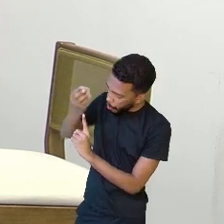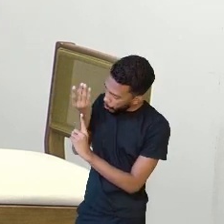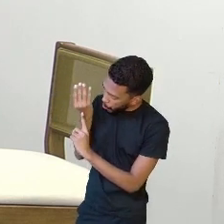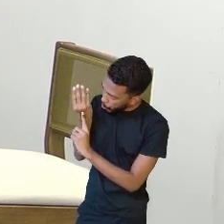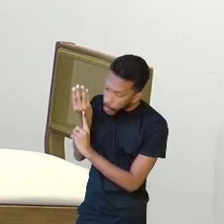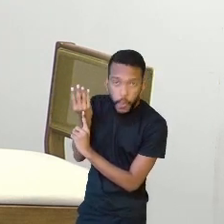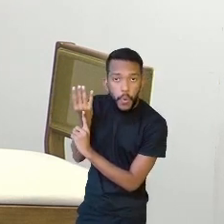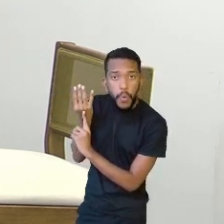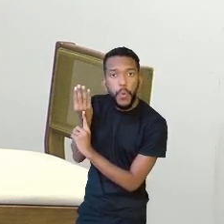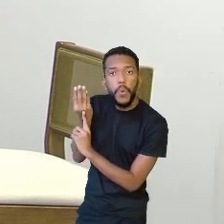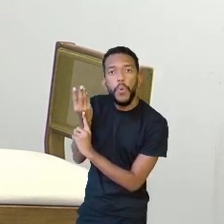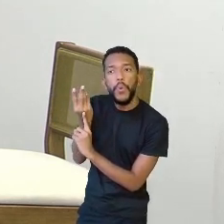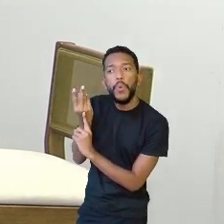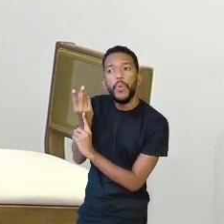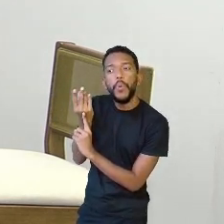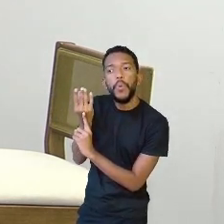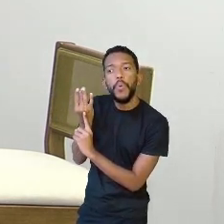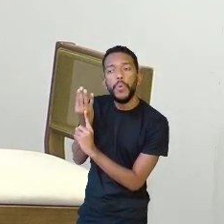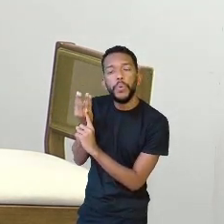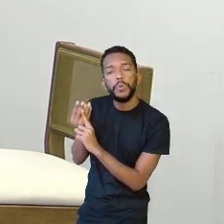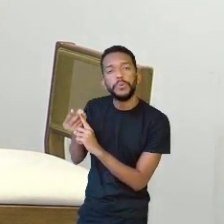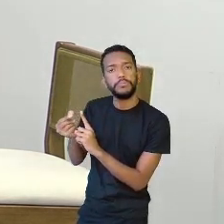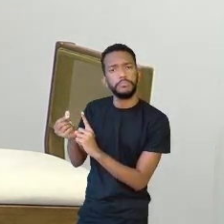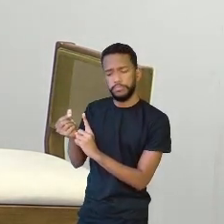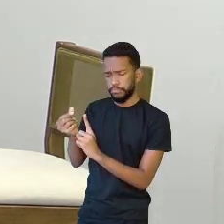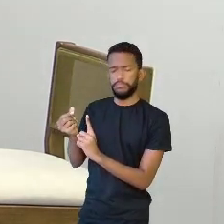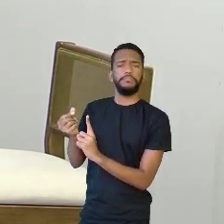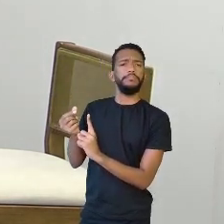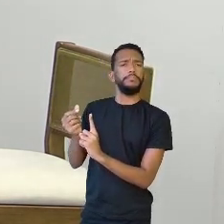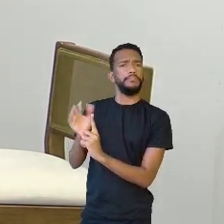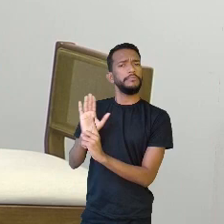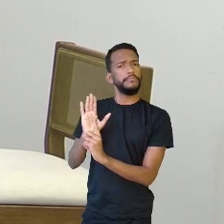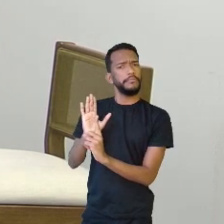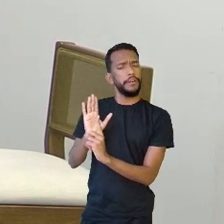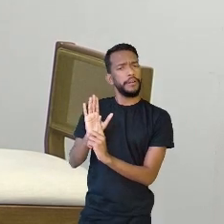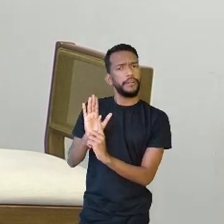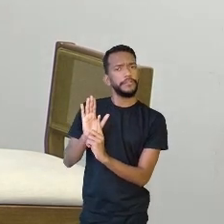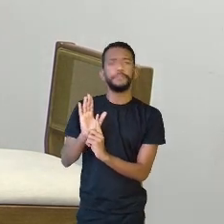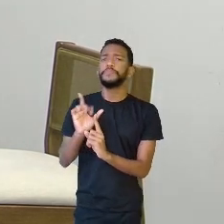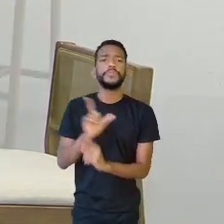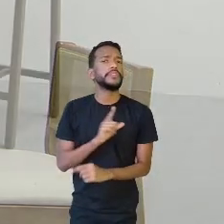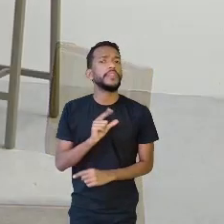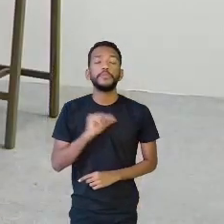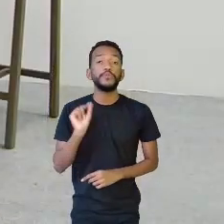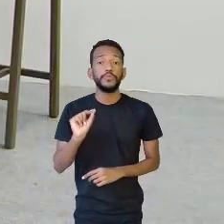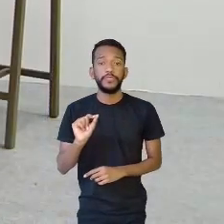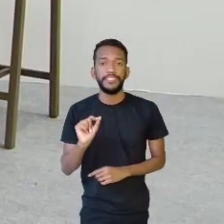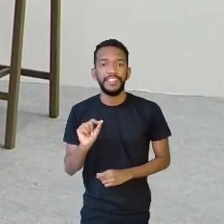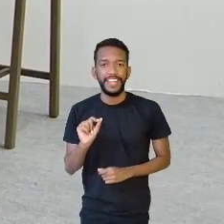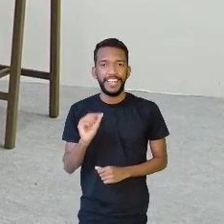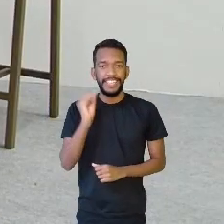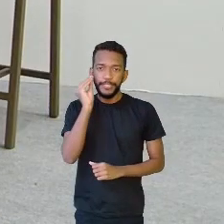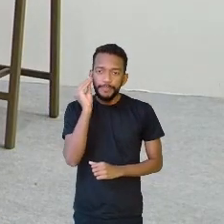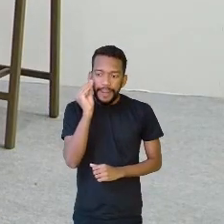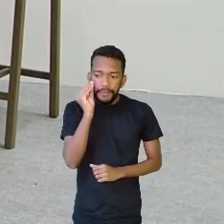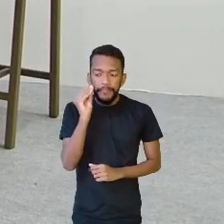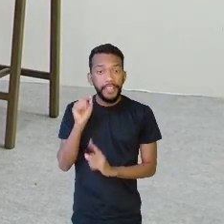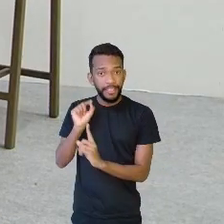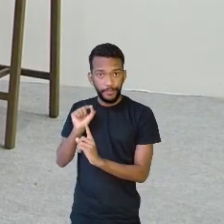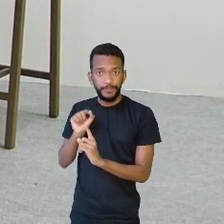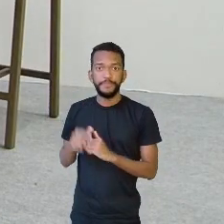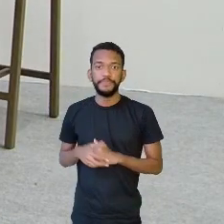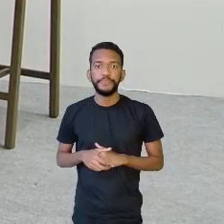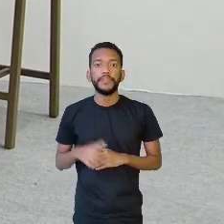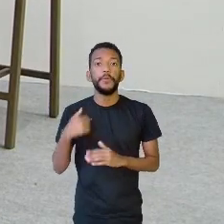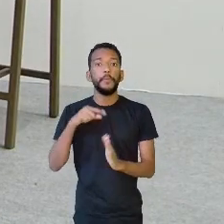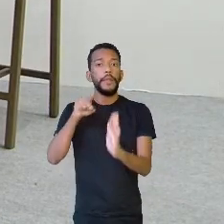apagou. Mas aí, nós temos o seguinte nesse experimento. E eu pergunto